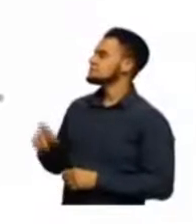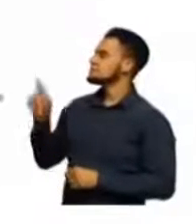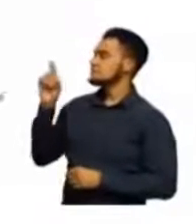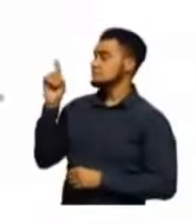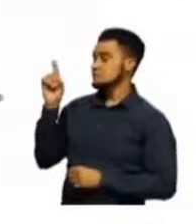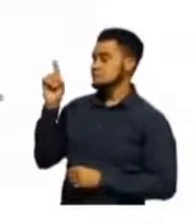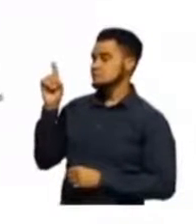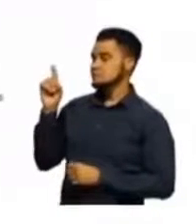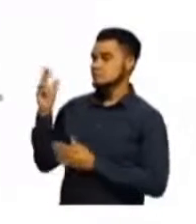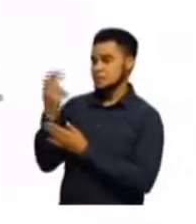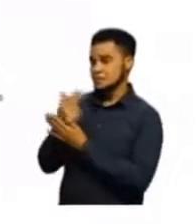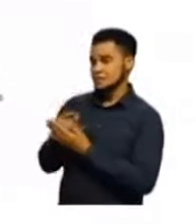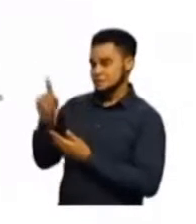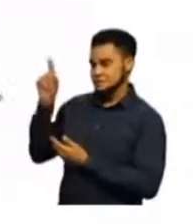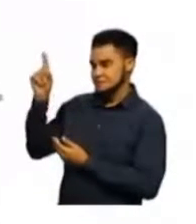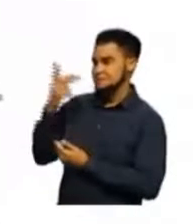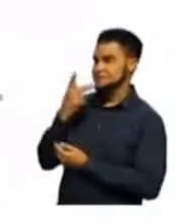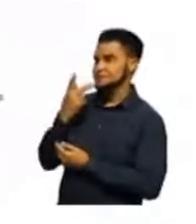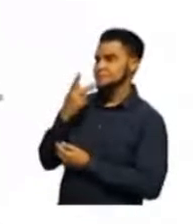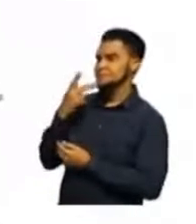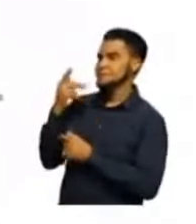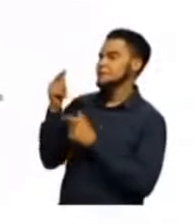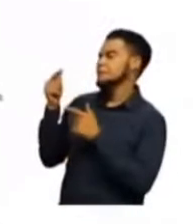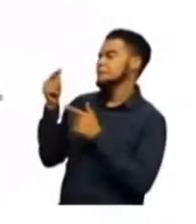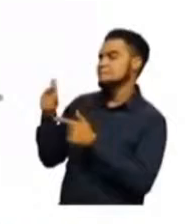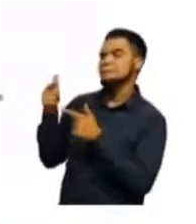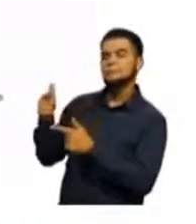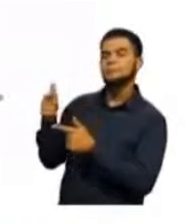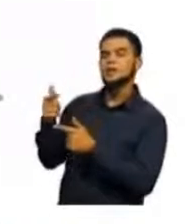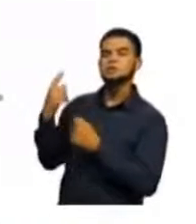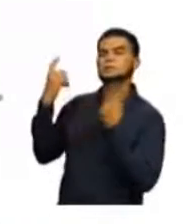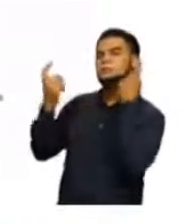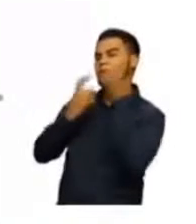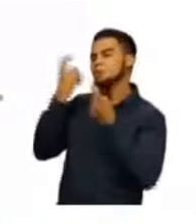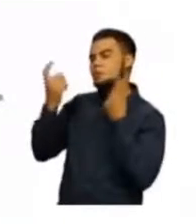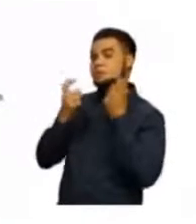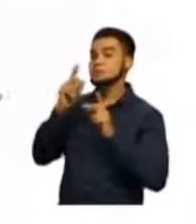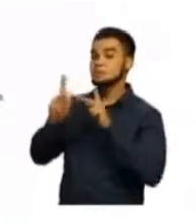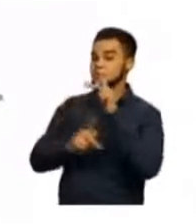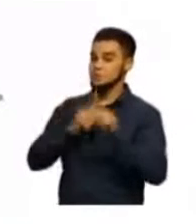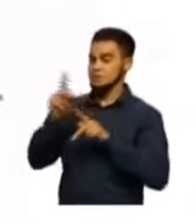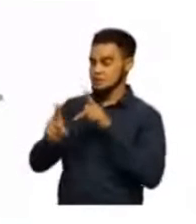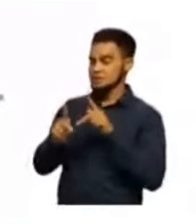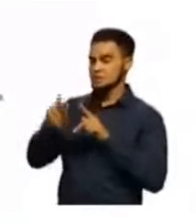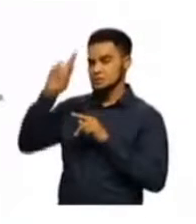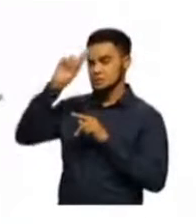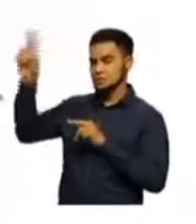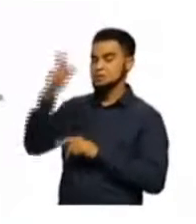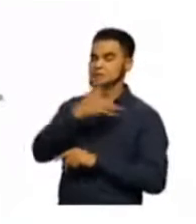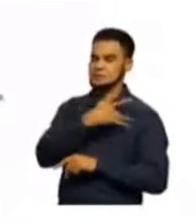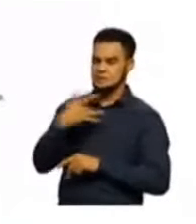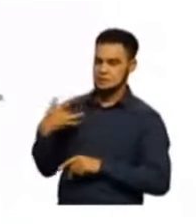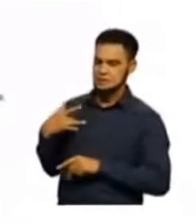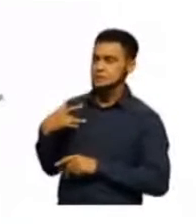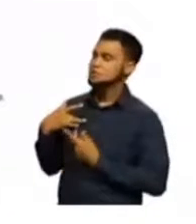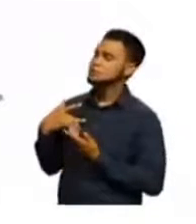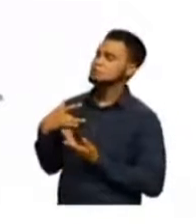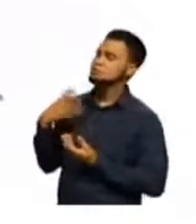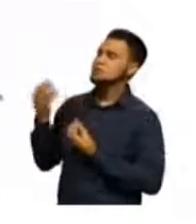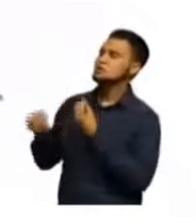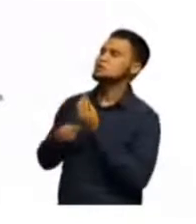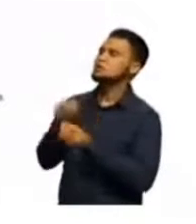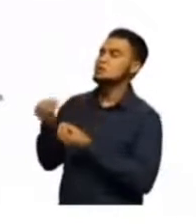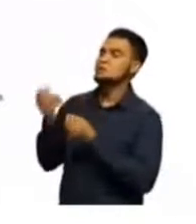refere-se de forma bem-humorada a uma preocupação da população e das autoridades de saúde em relação